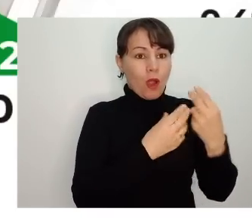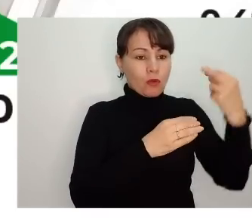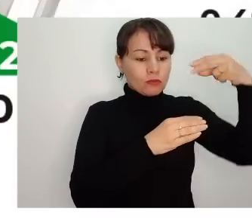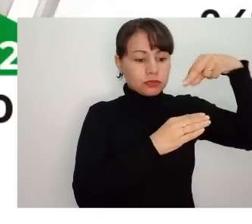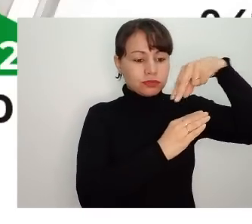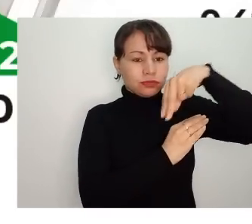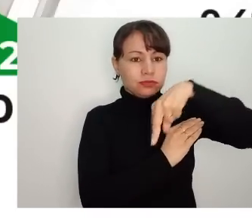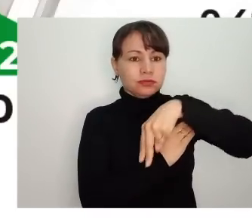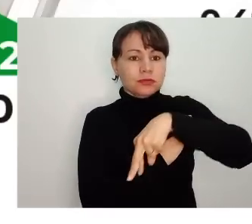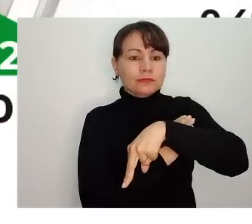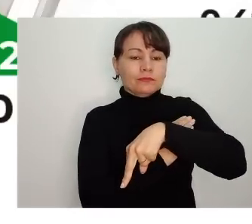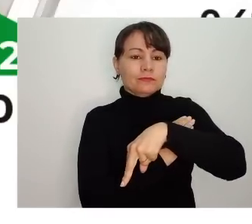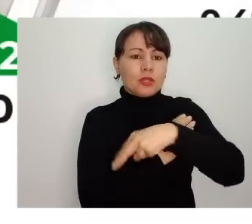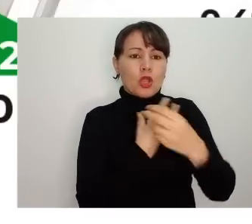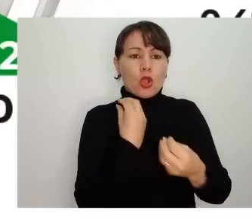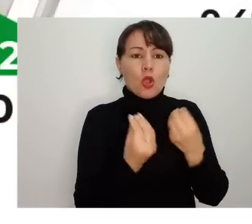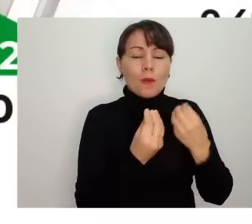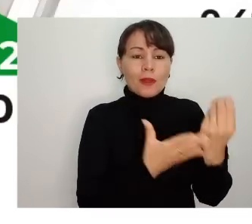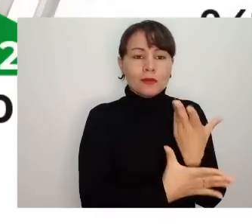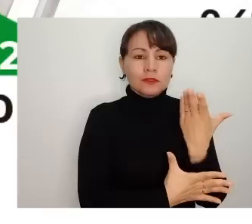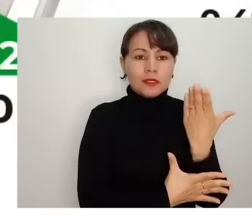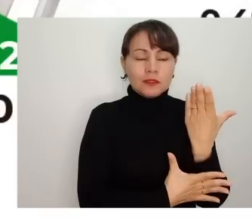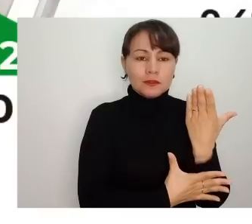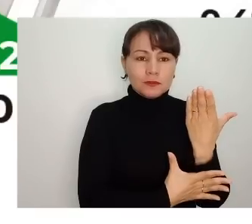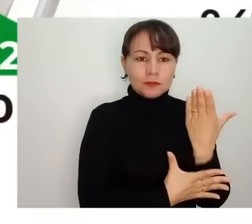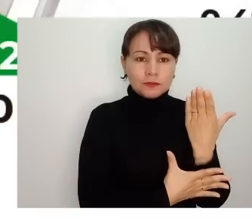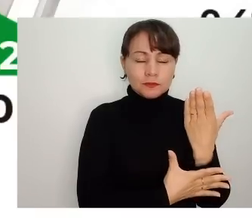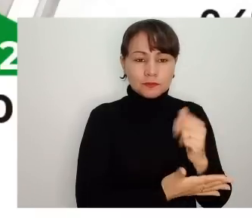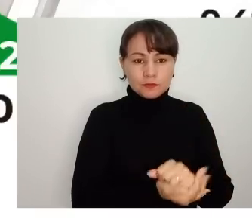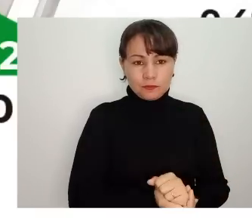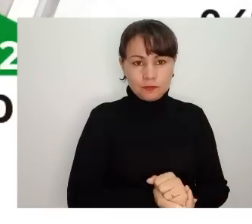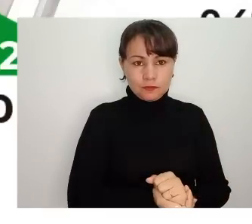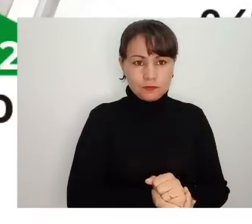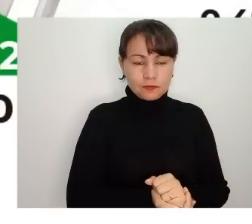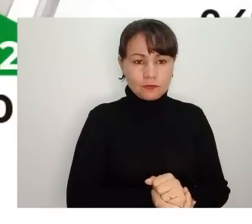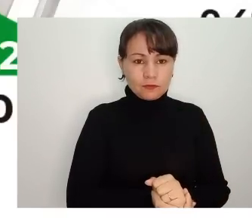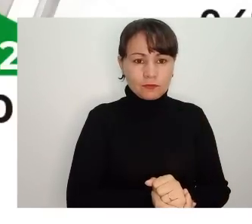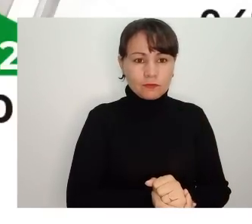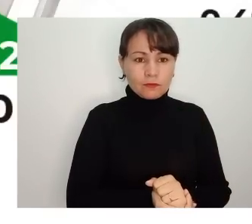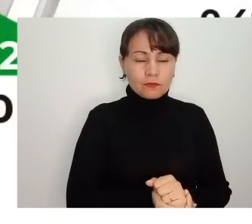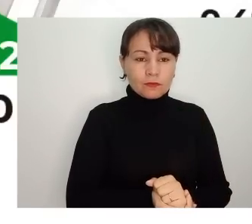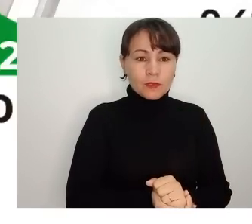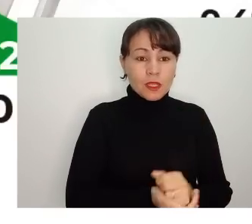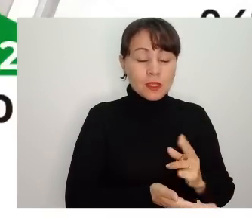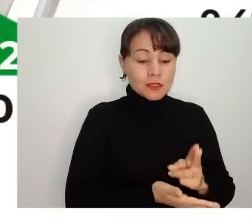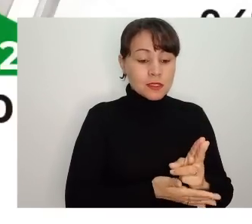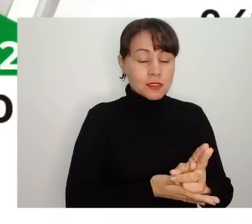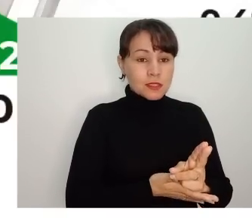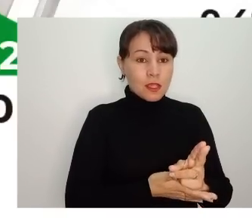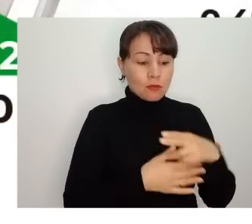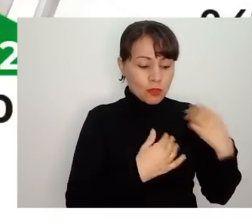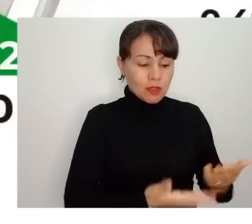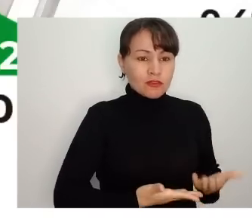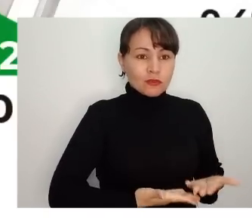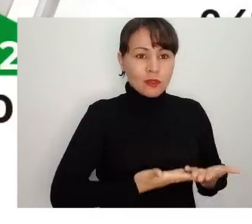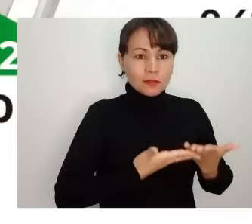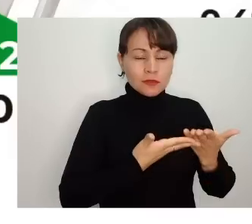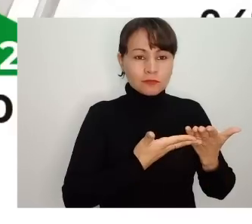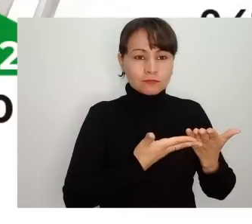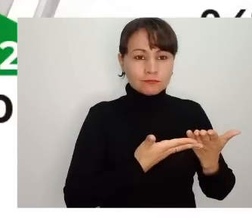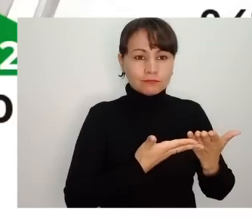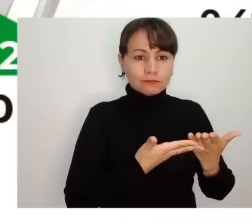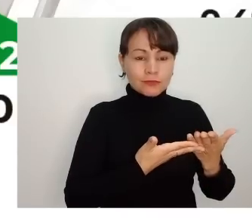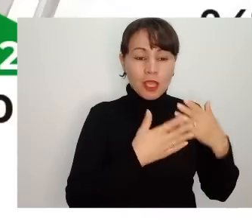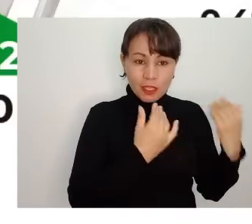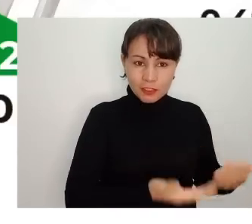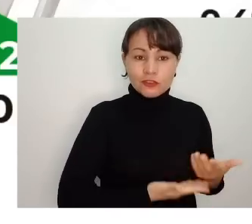podemos descer as escadas. De que forma que isso acontece? Bom, sempre através da